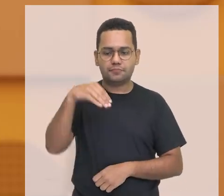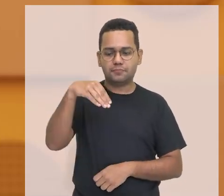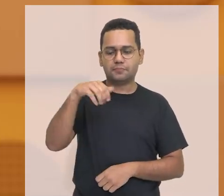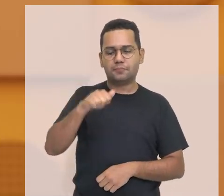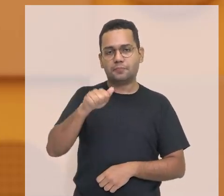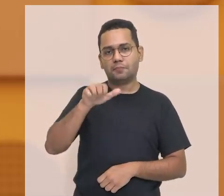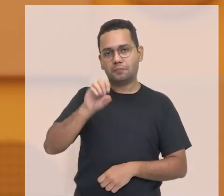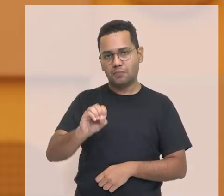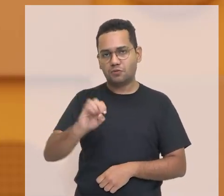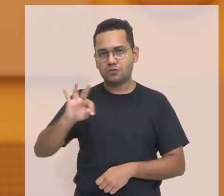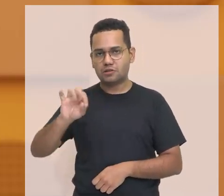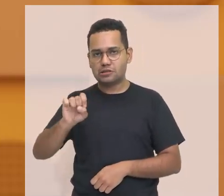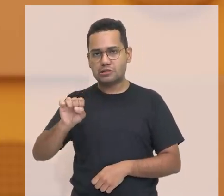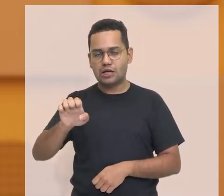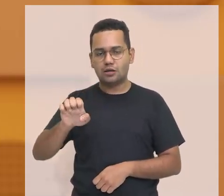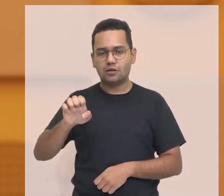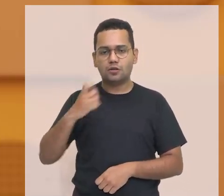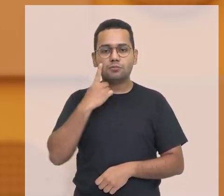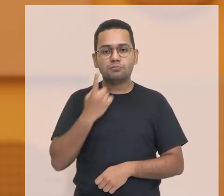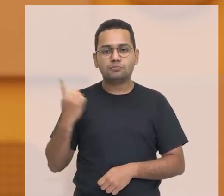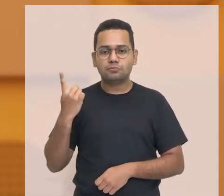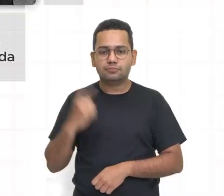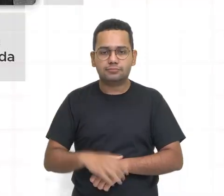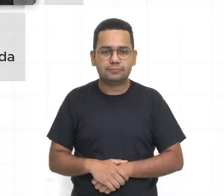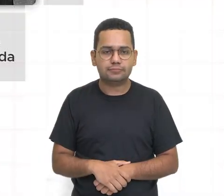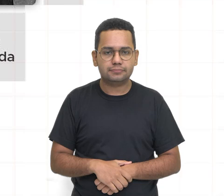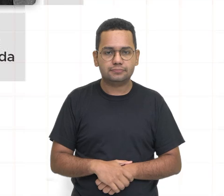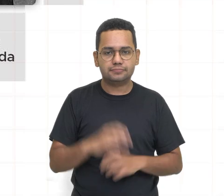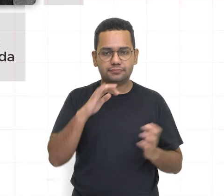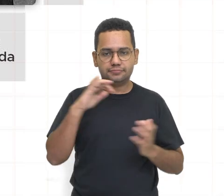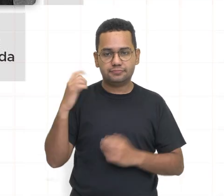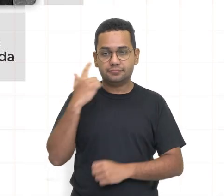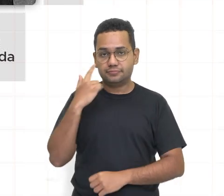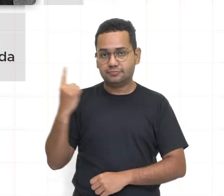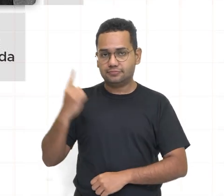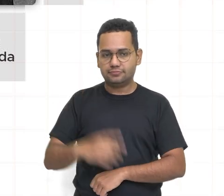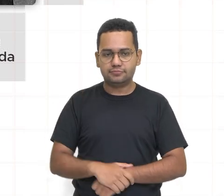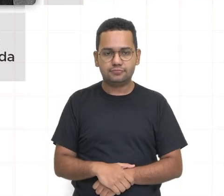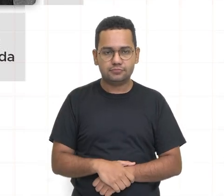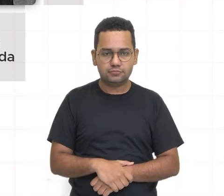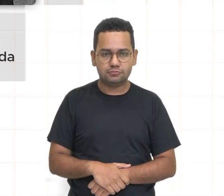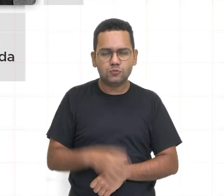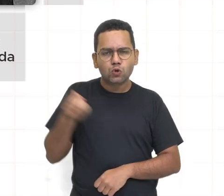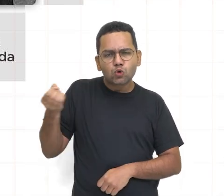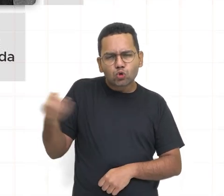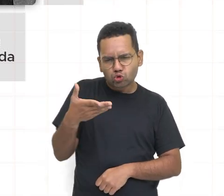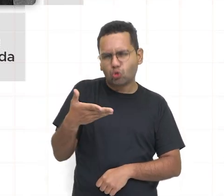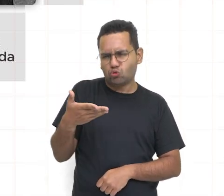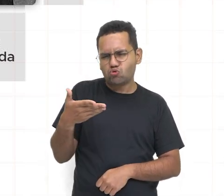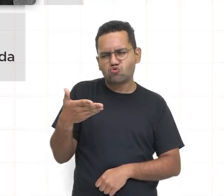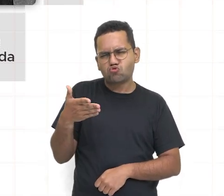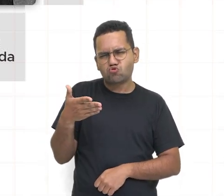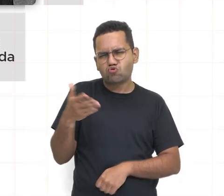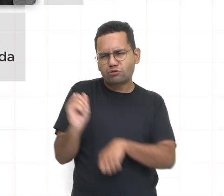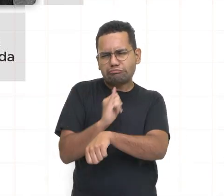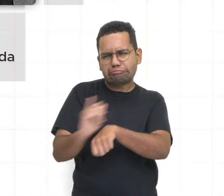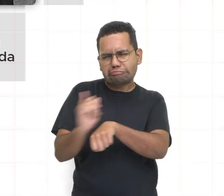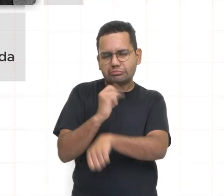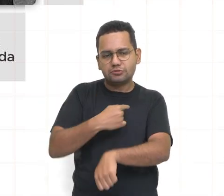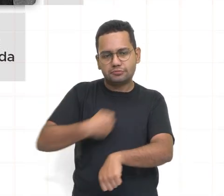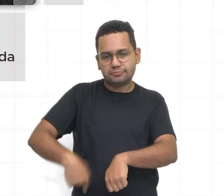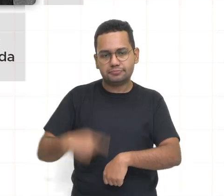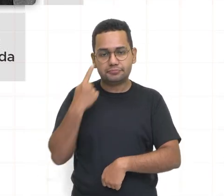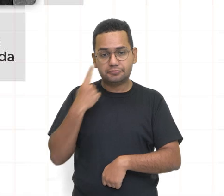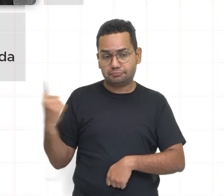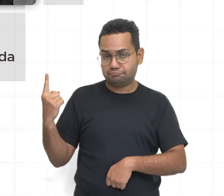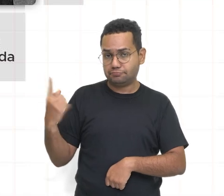Mao Tse-tung. Para a gente entender agora, vamos ao texto, vamos lá, galera? O novo modelo chinês, o governo de